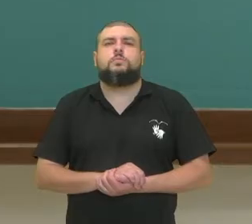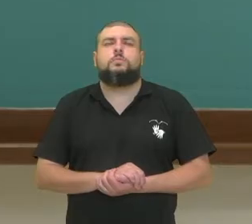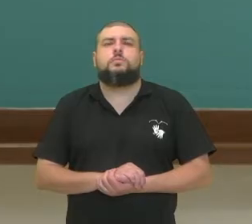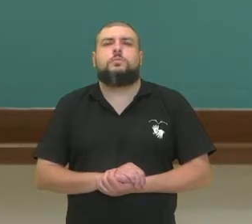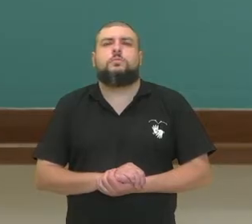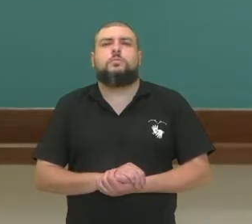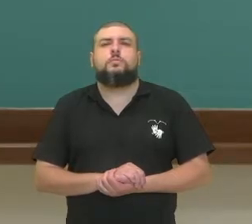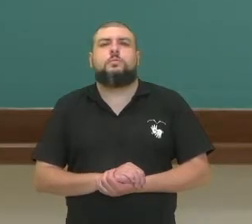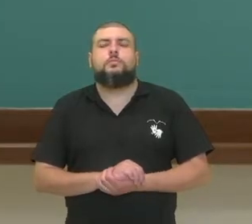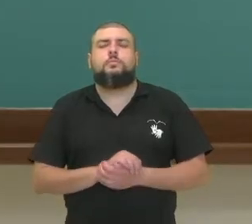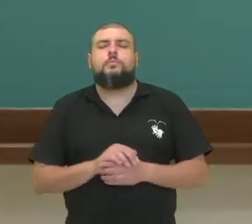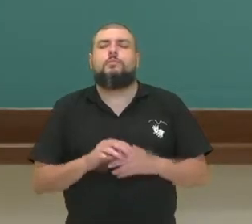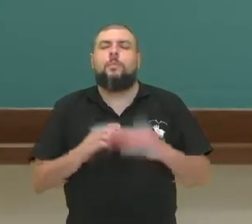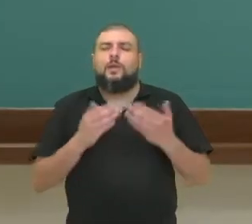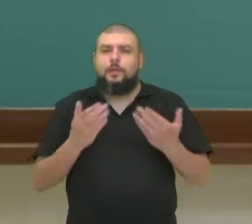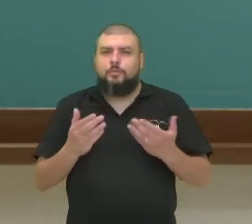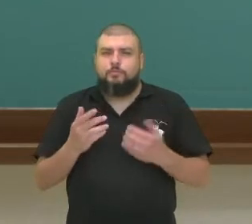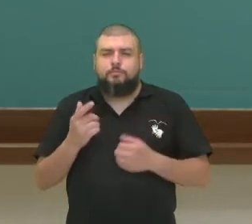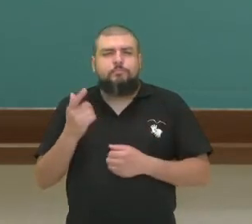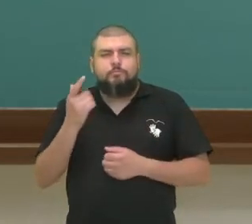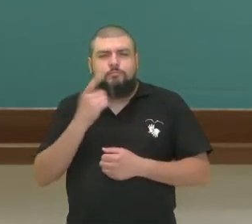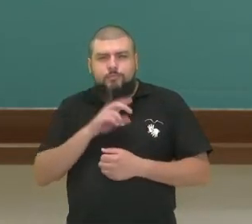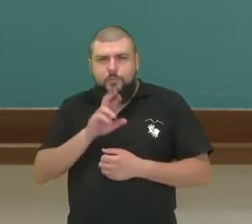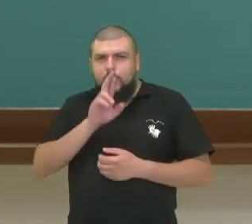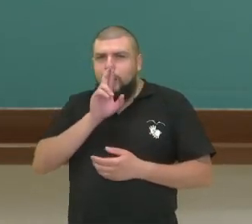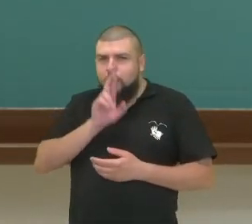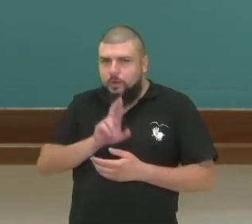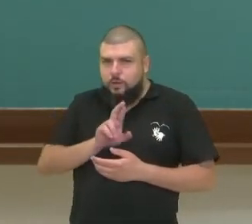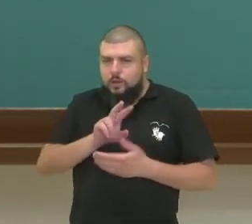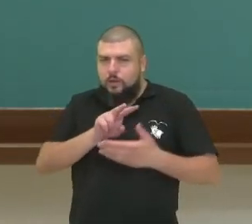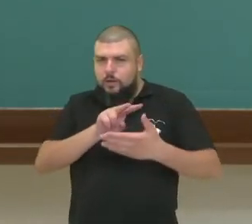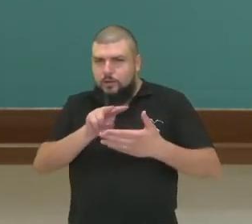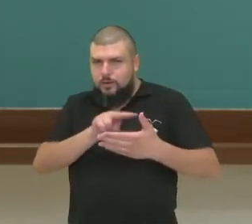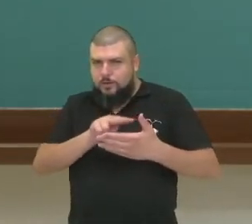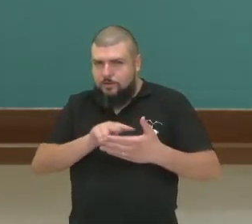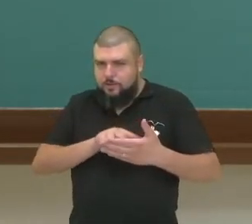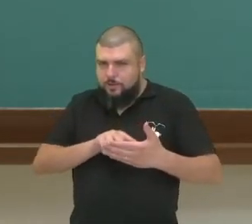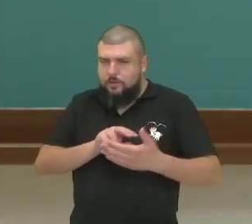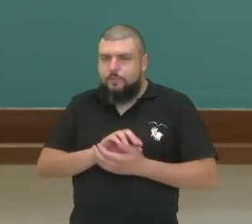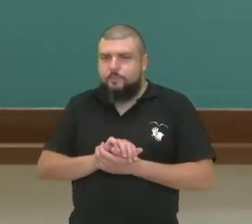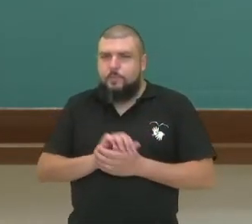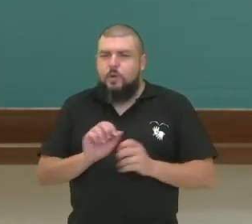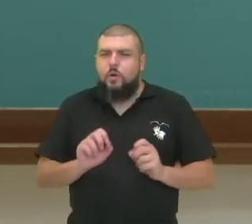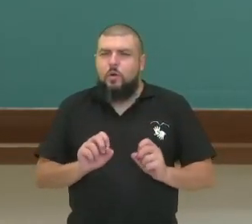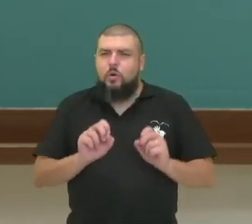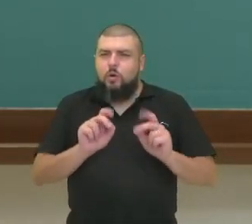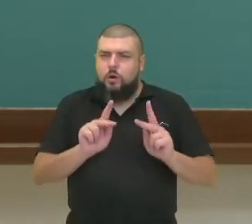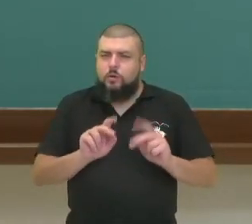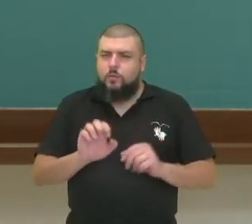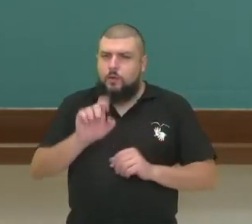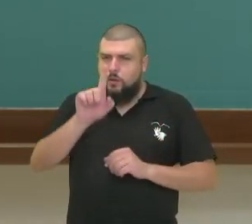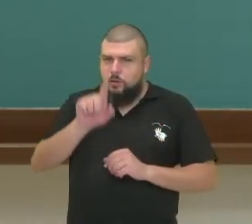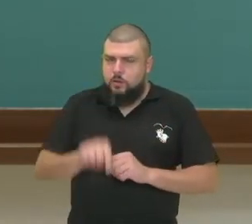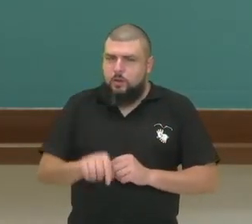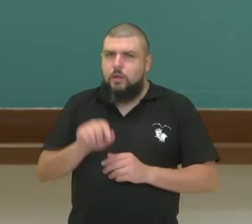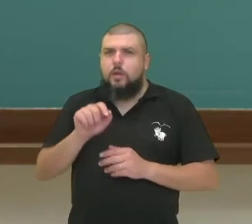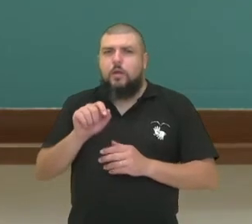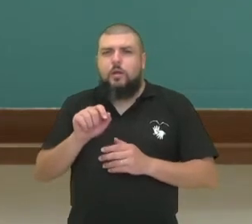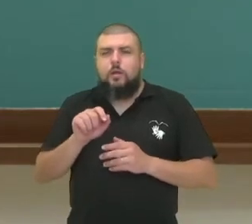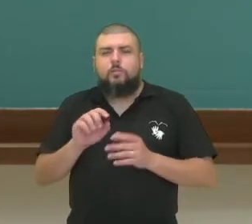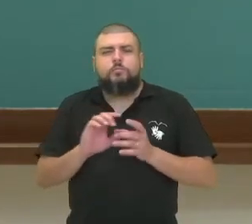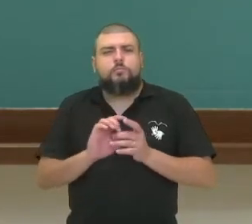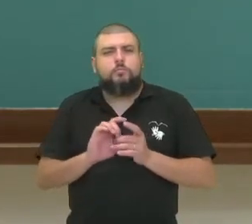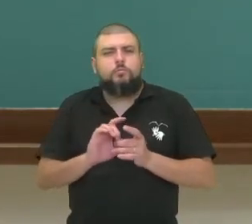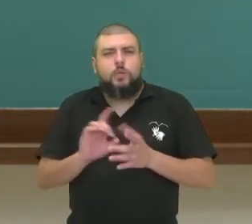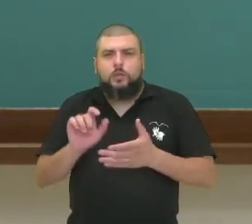Então, pessoal, conseguiram responder a questão, leram direitinho a música? Vamos lembrar que é um exercício discursivo, então eu estou lhes dando uma sugestão